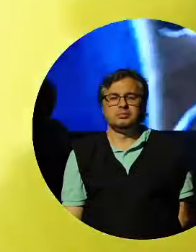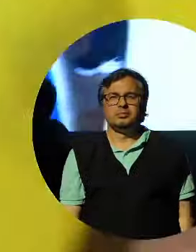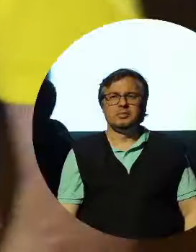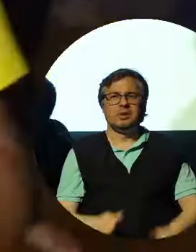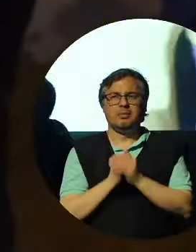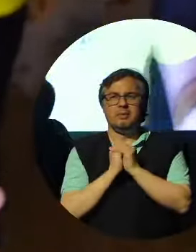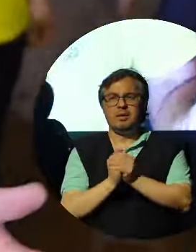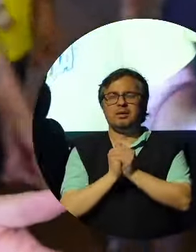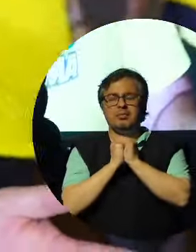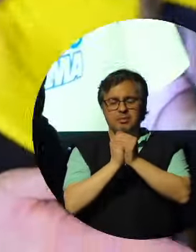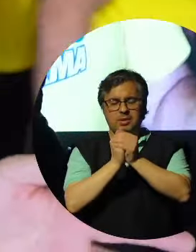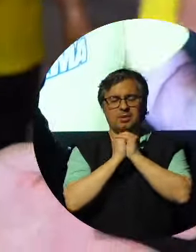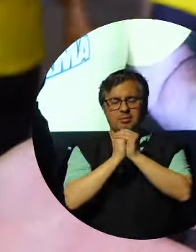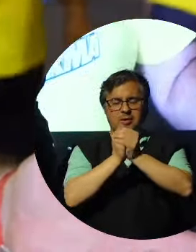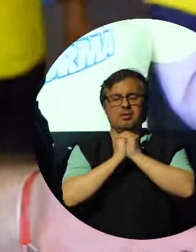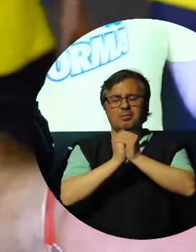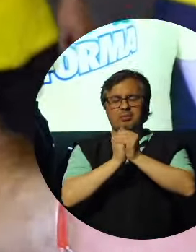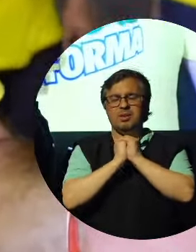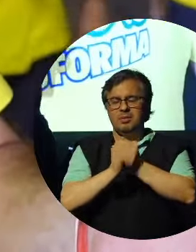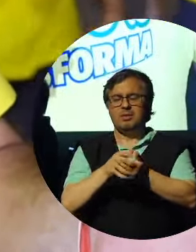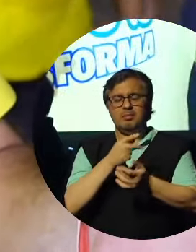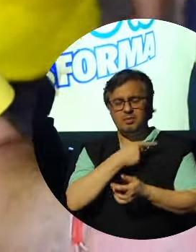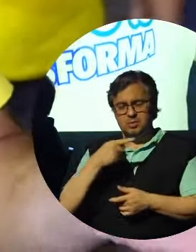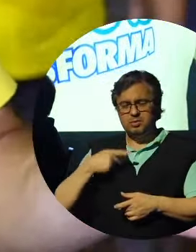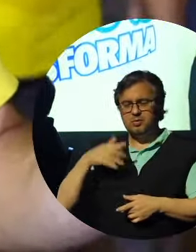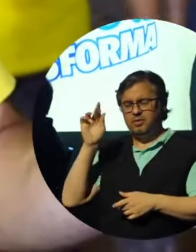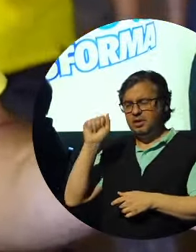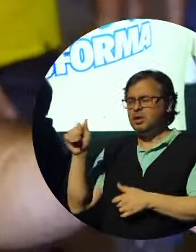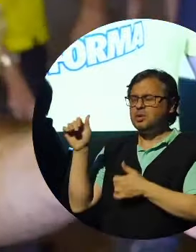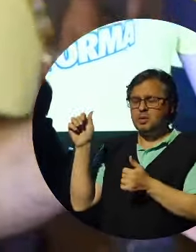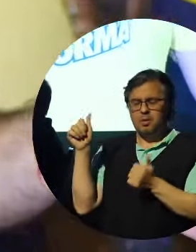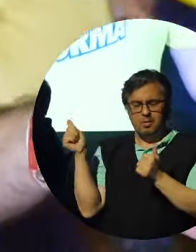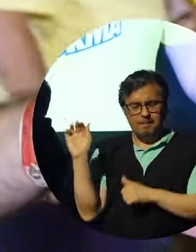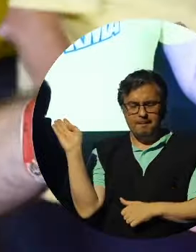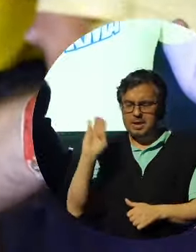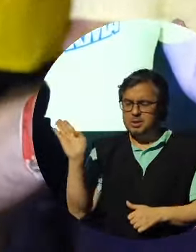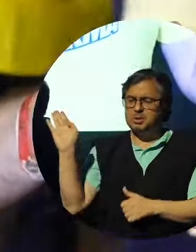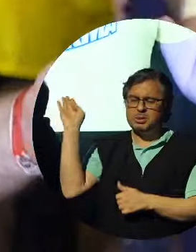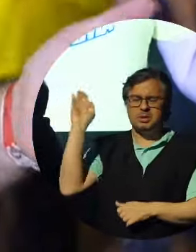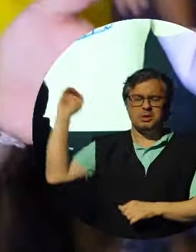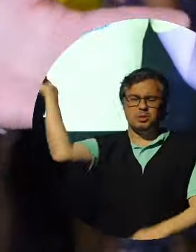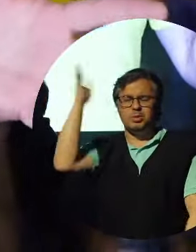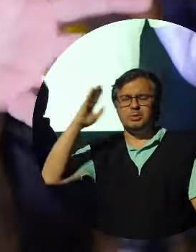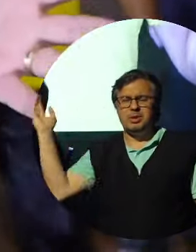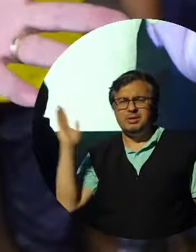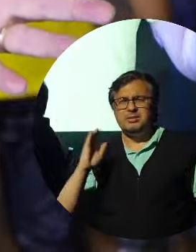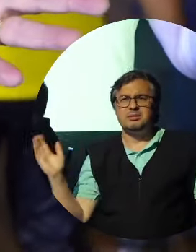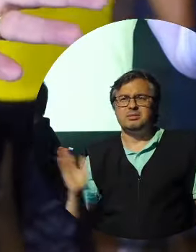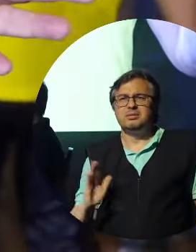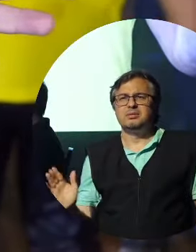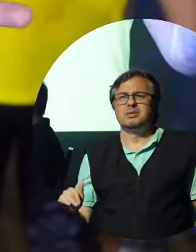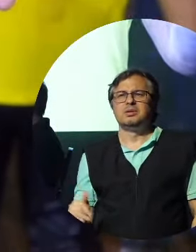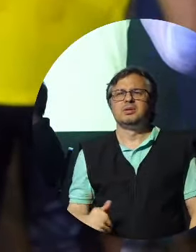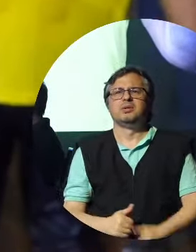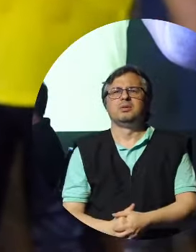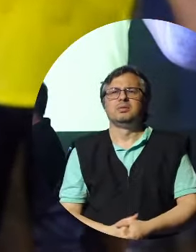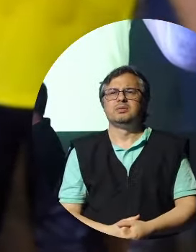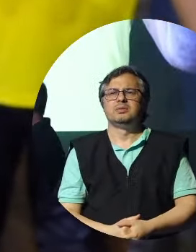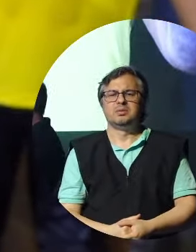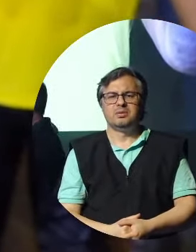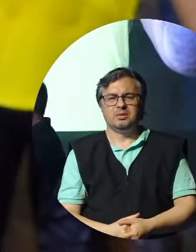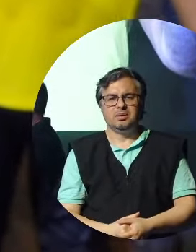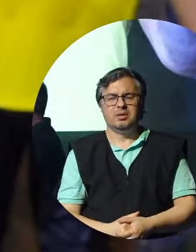Amém e amém. Pastor Fernando Brandão, Batistas Brasileiros, noite de festa, batismos,